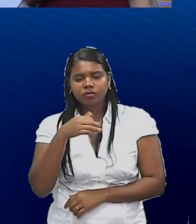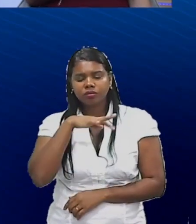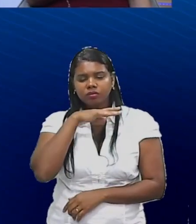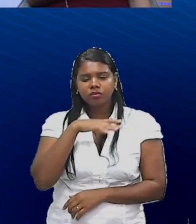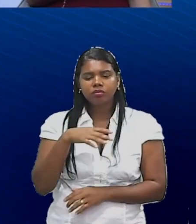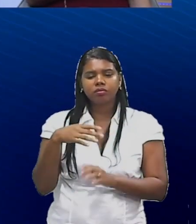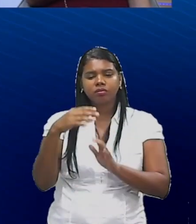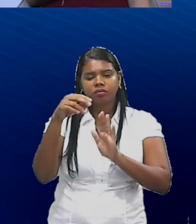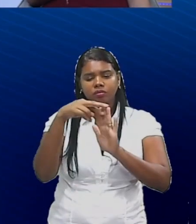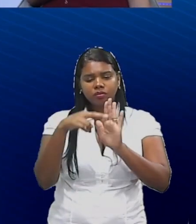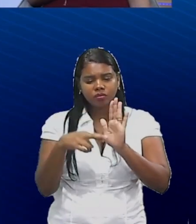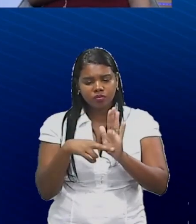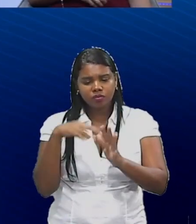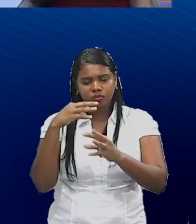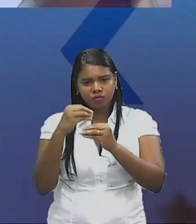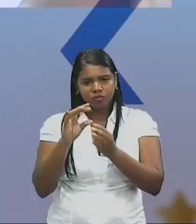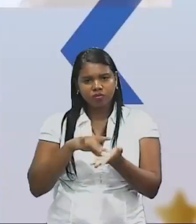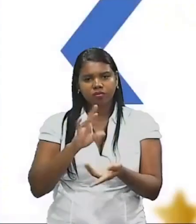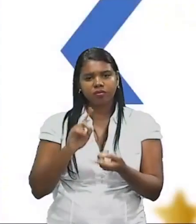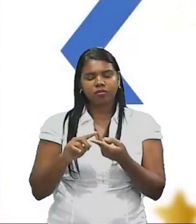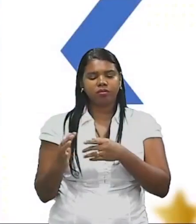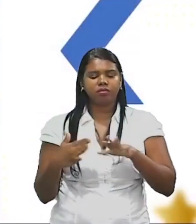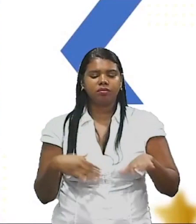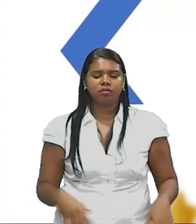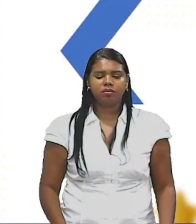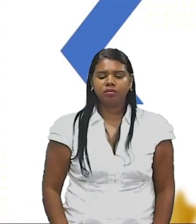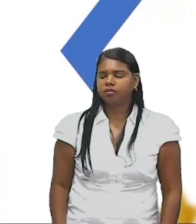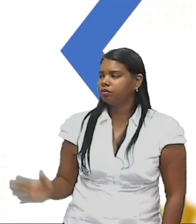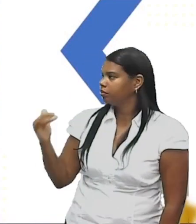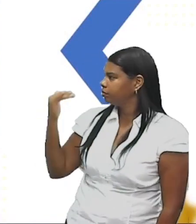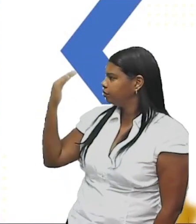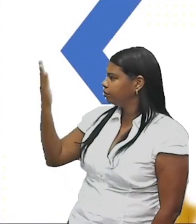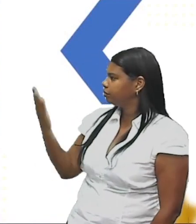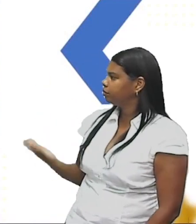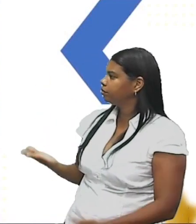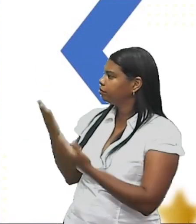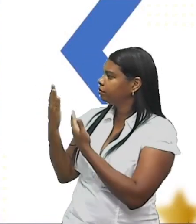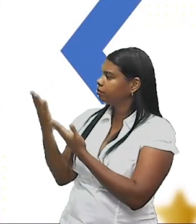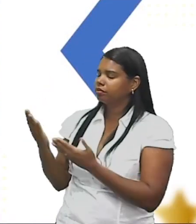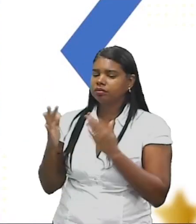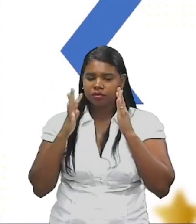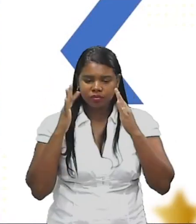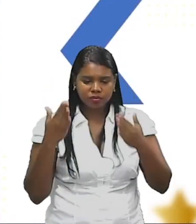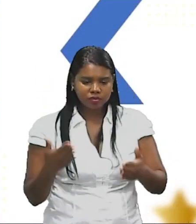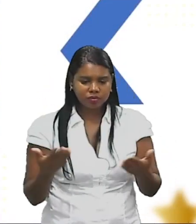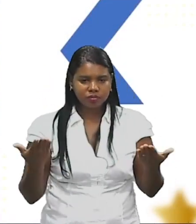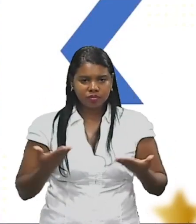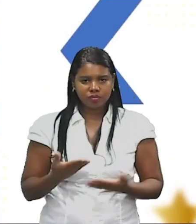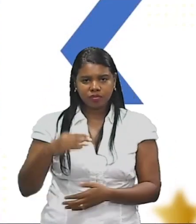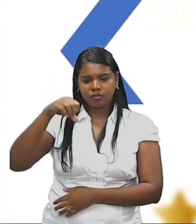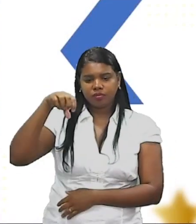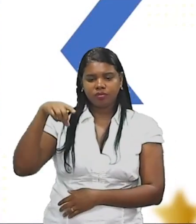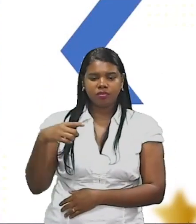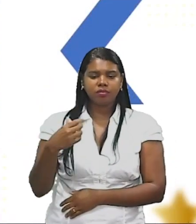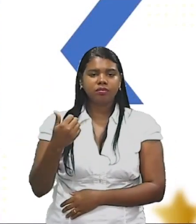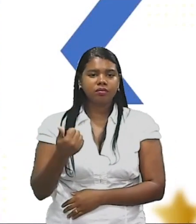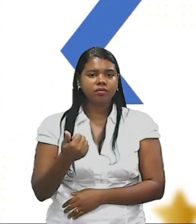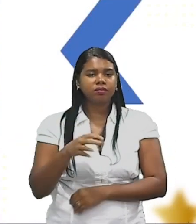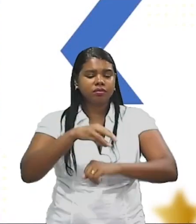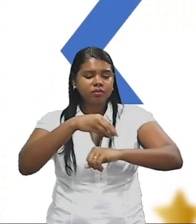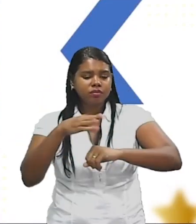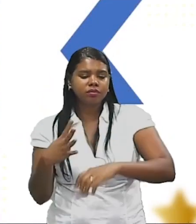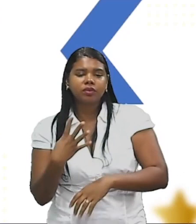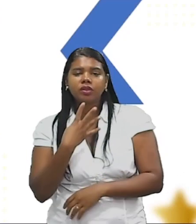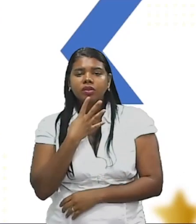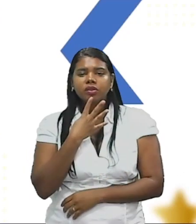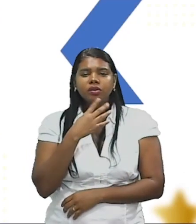que se complementam, tá? Como a gente está focando na 9001, até porque a 9001 ela é a mais popular e mais antiga.